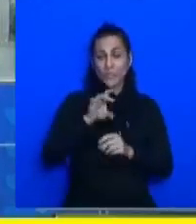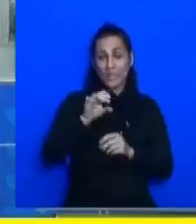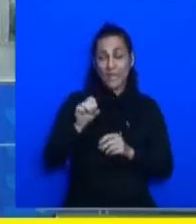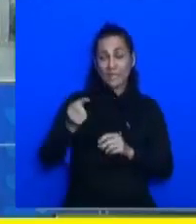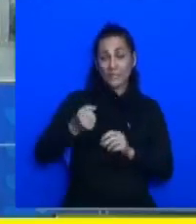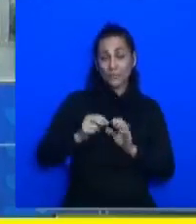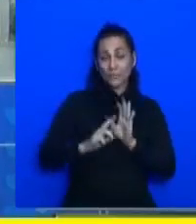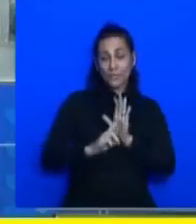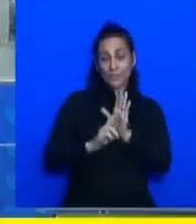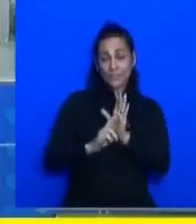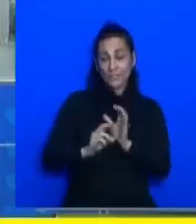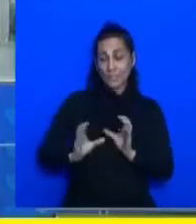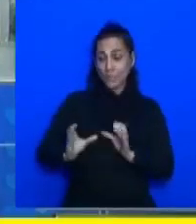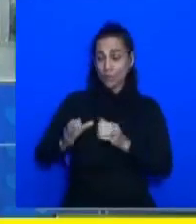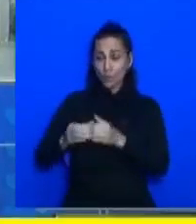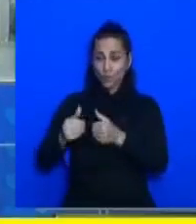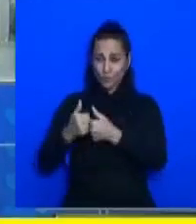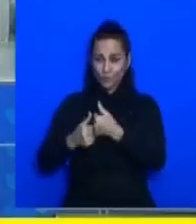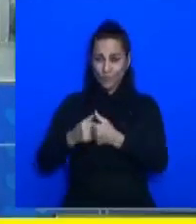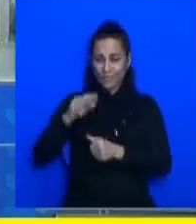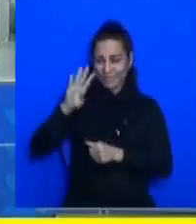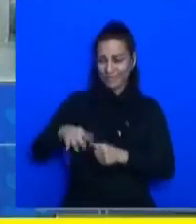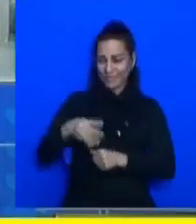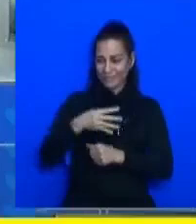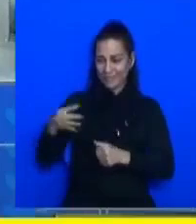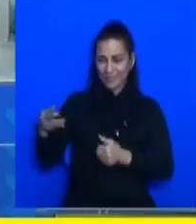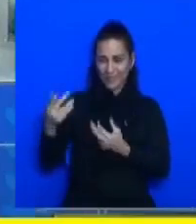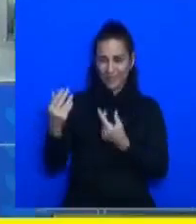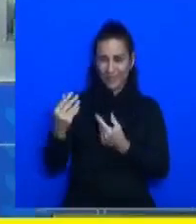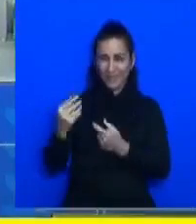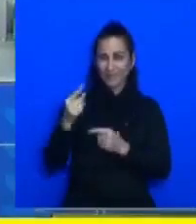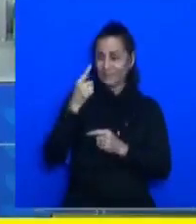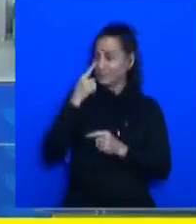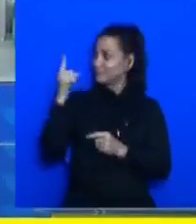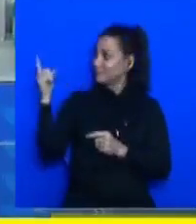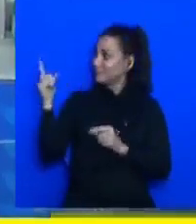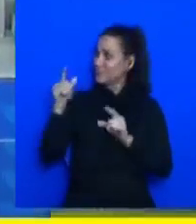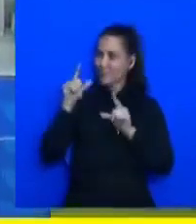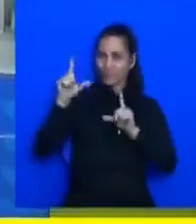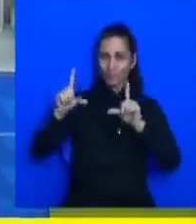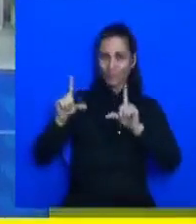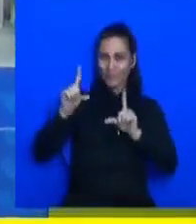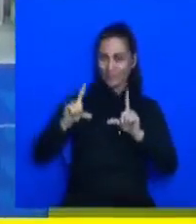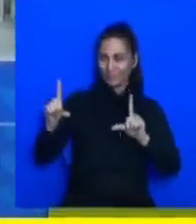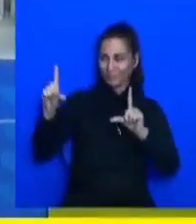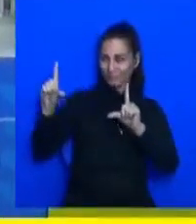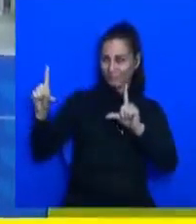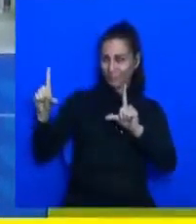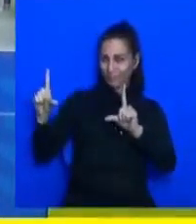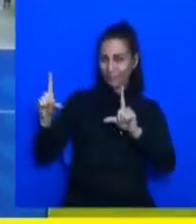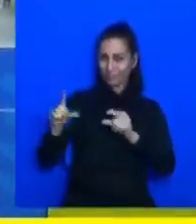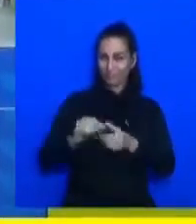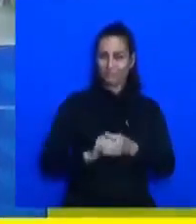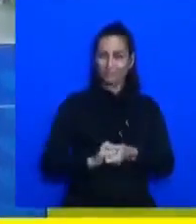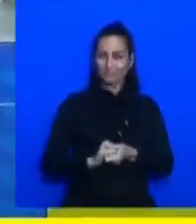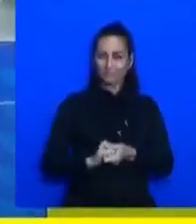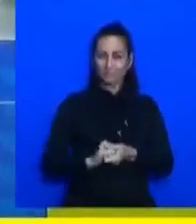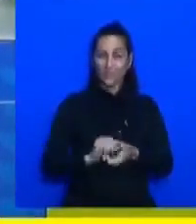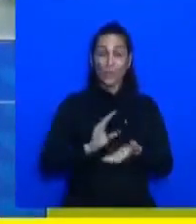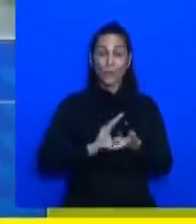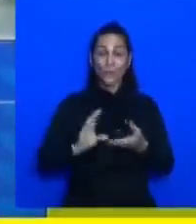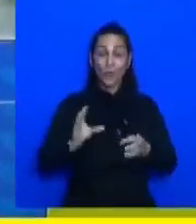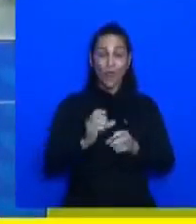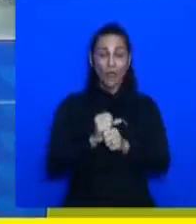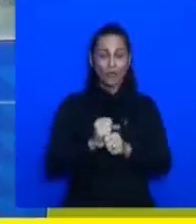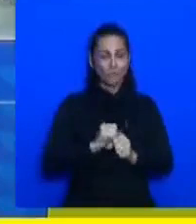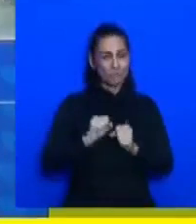número corresponde a um time de futebol, conforme a tabela de times exposta no nosso telão de LED. O prêmio está